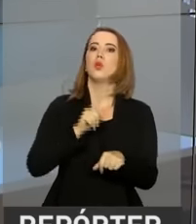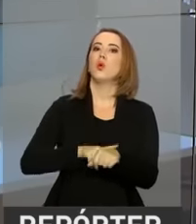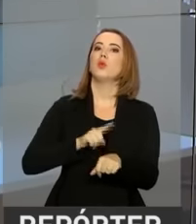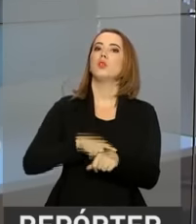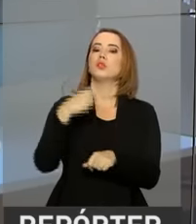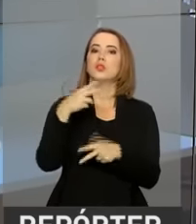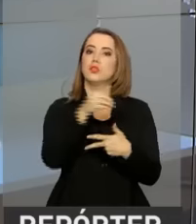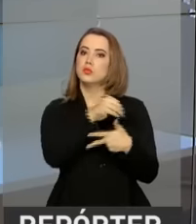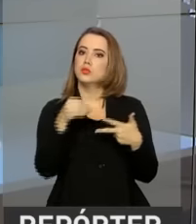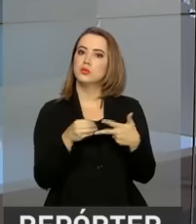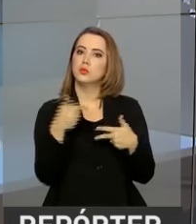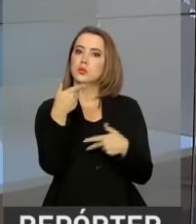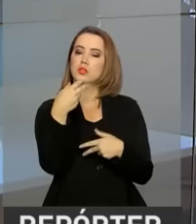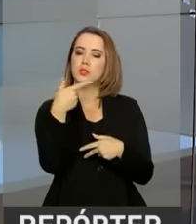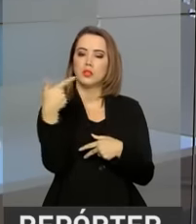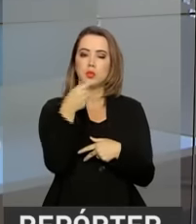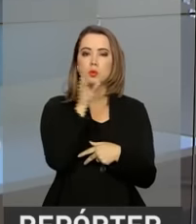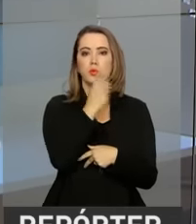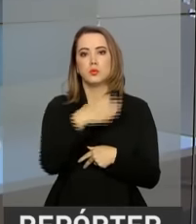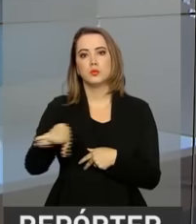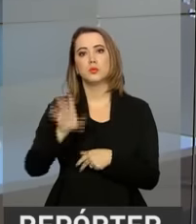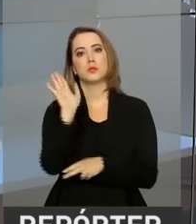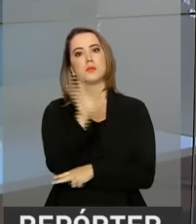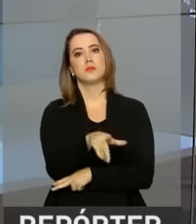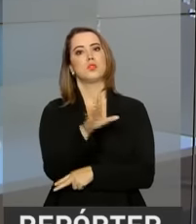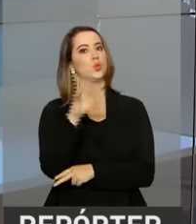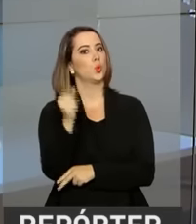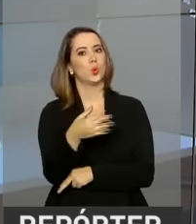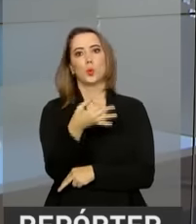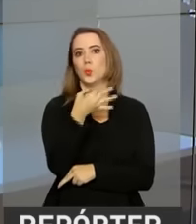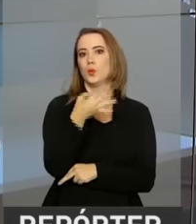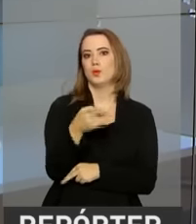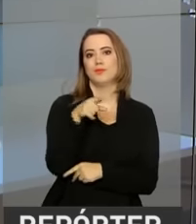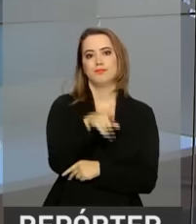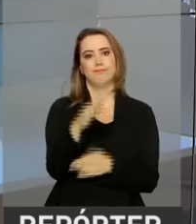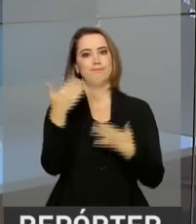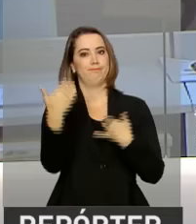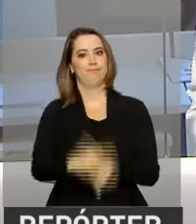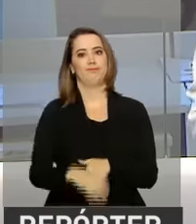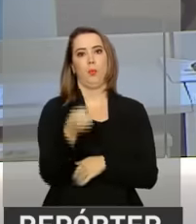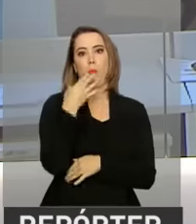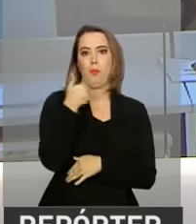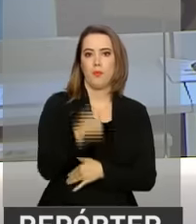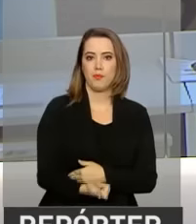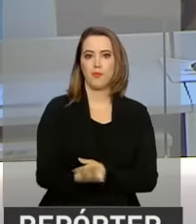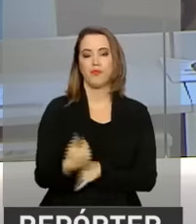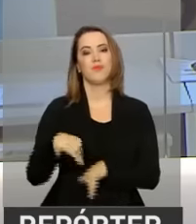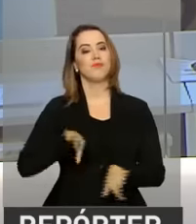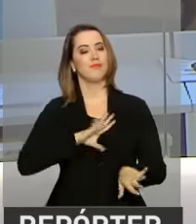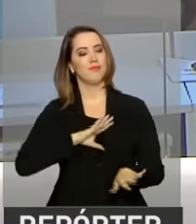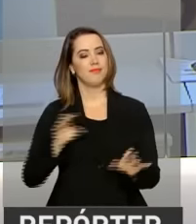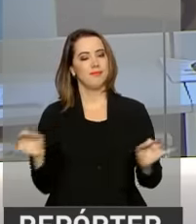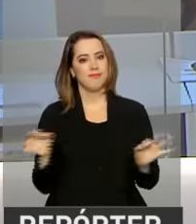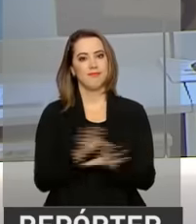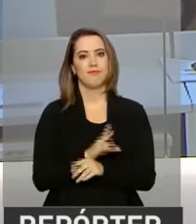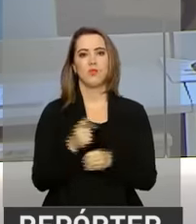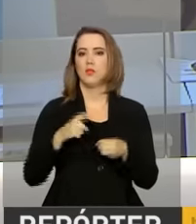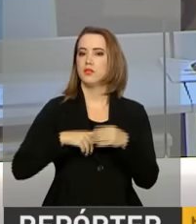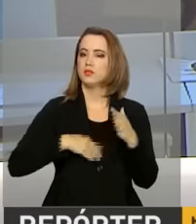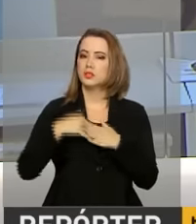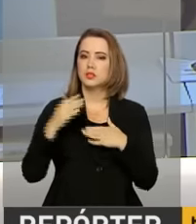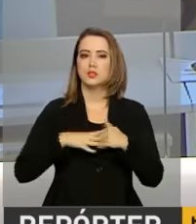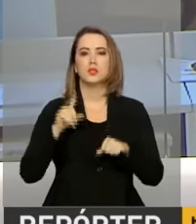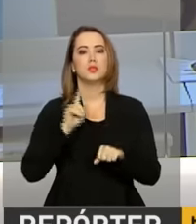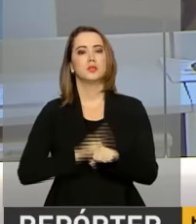Enem às 2:30 da tarde com todas as dicas para as provas não perca e nós ficamos por aqui voltamos a qualquer